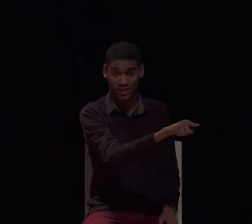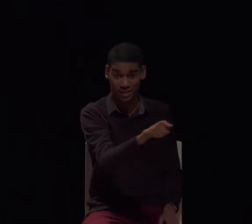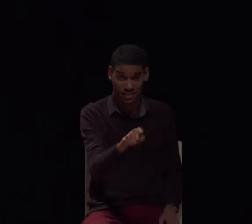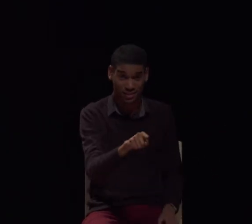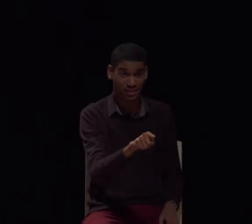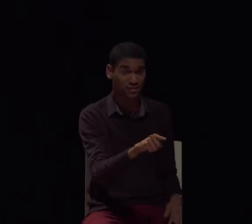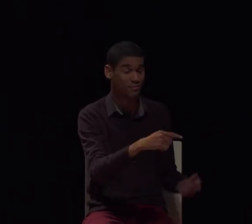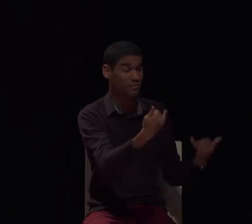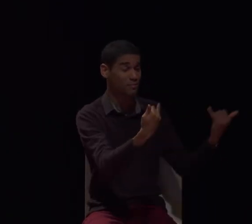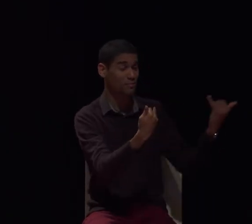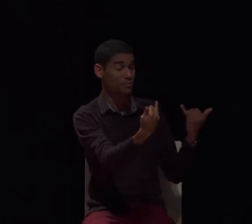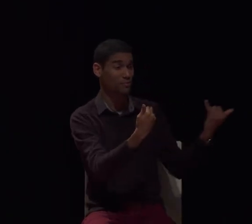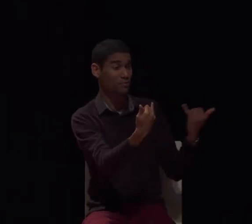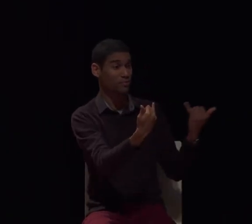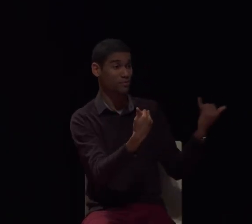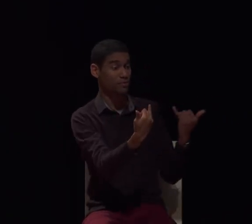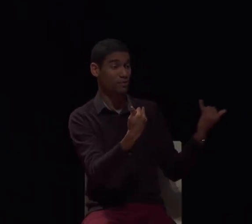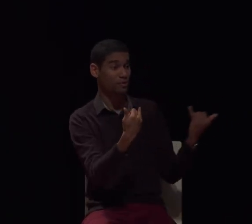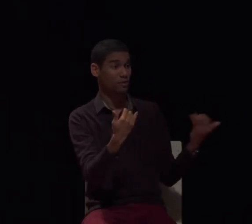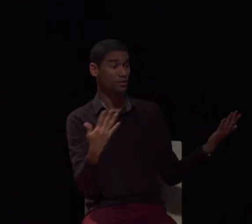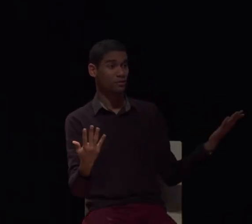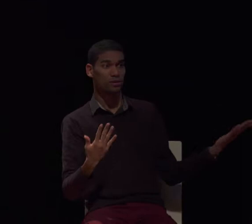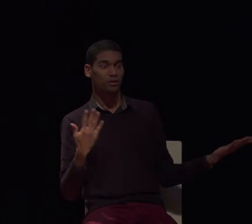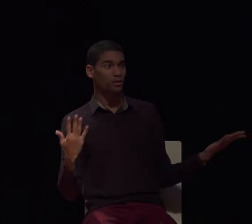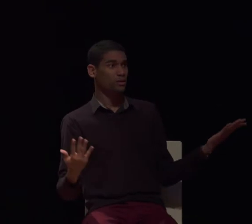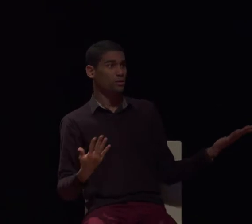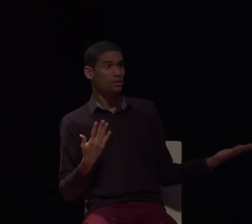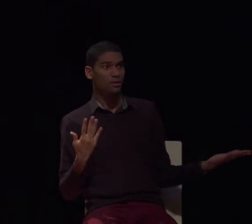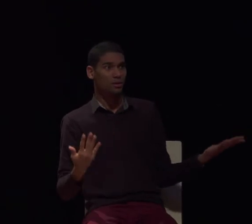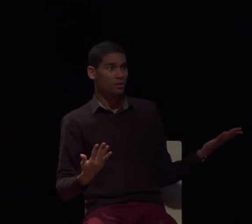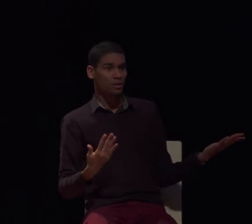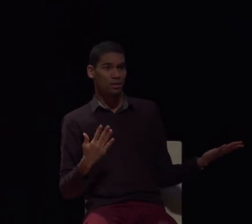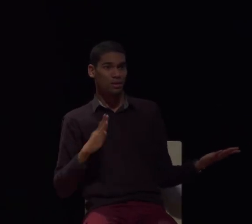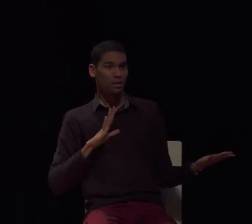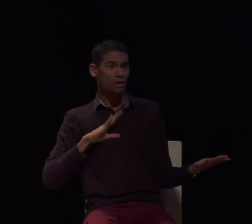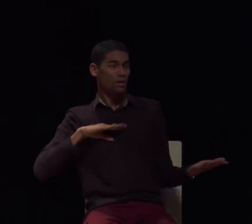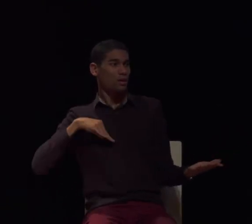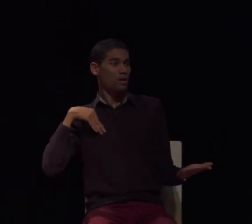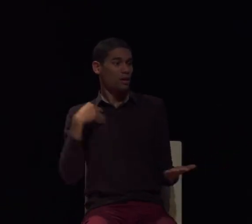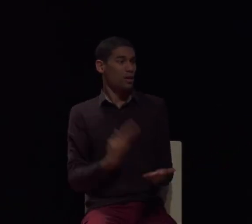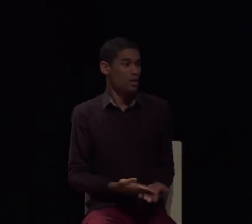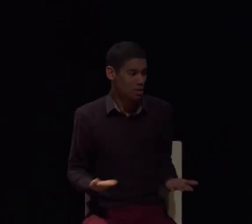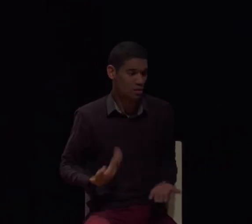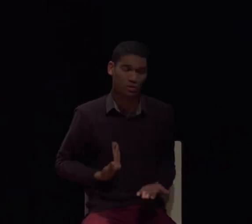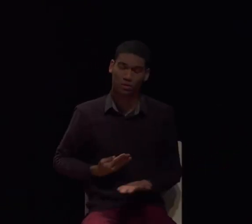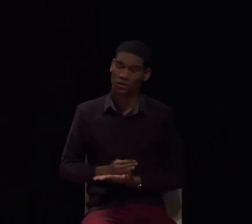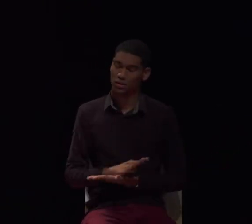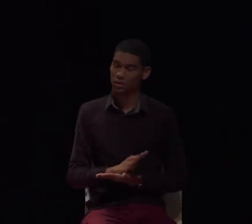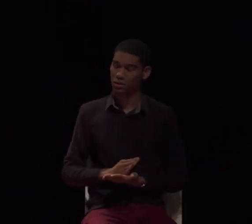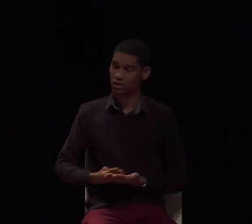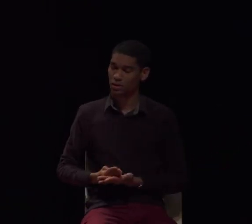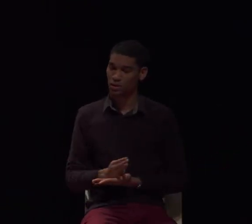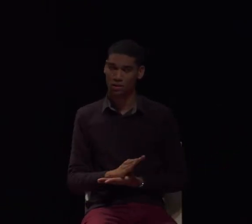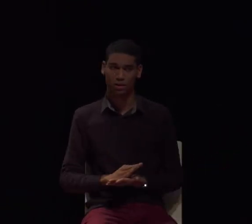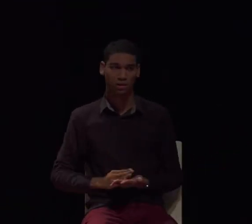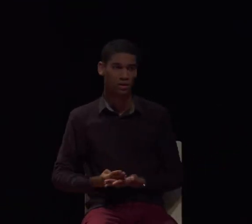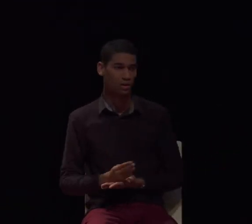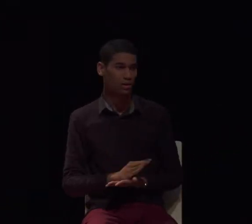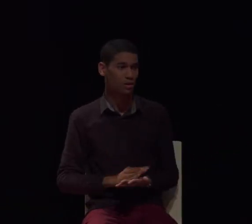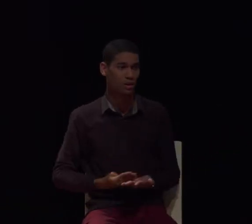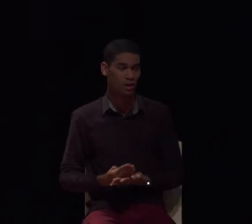coisas que me atormentam até hoje a áfrica o continente africano virou país